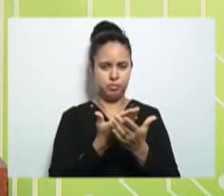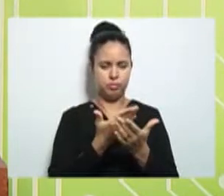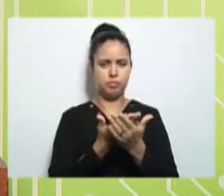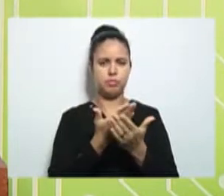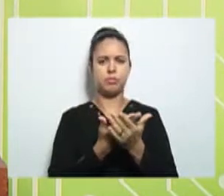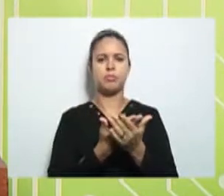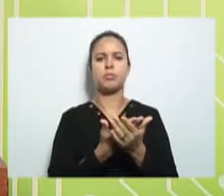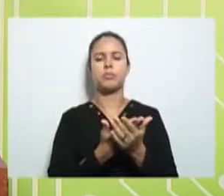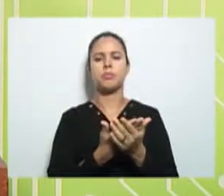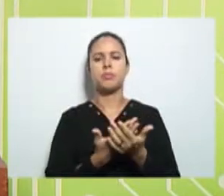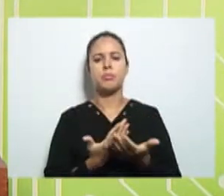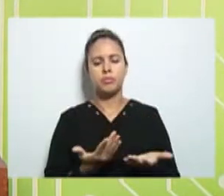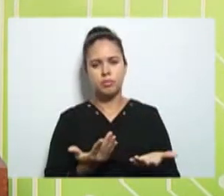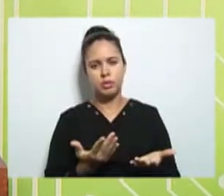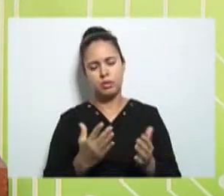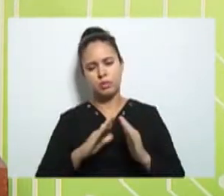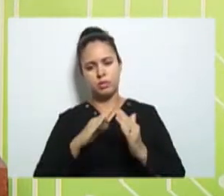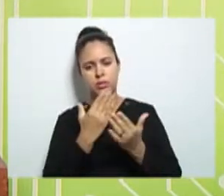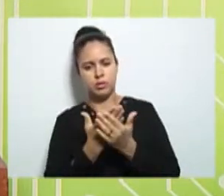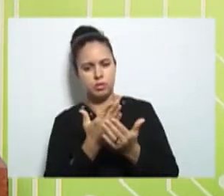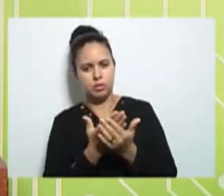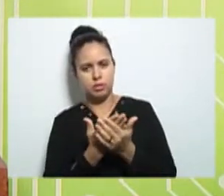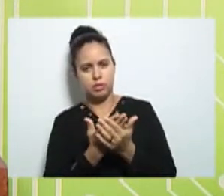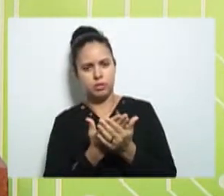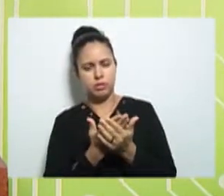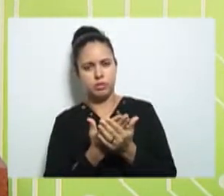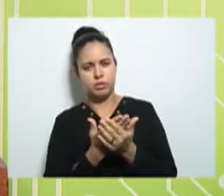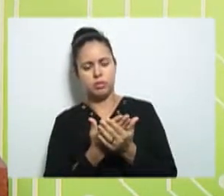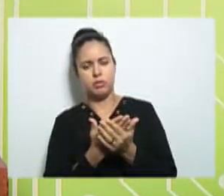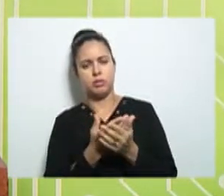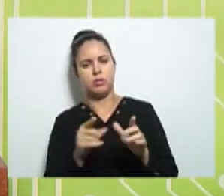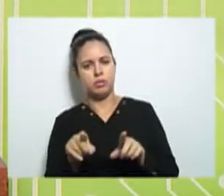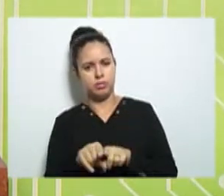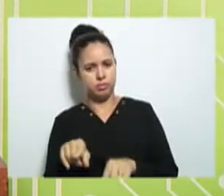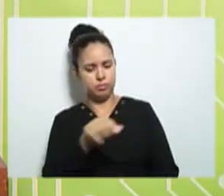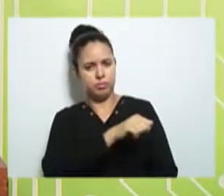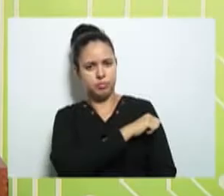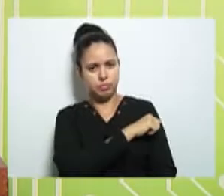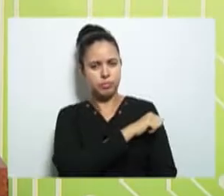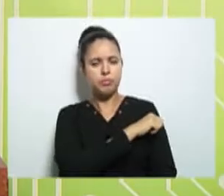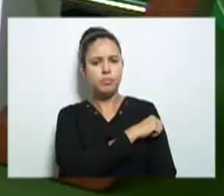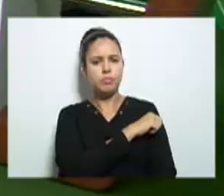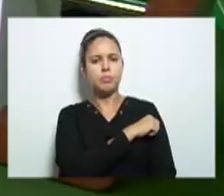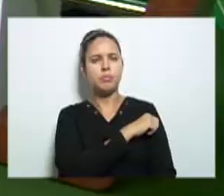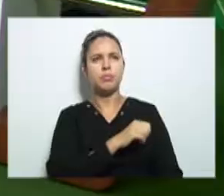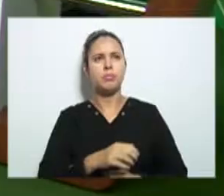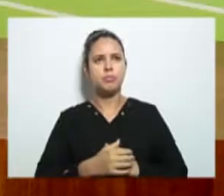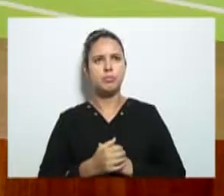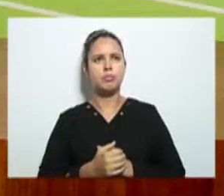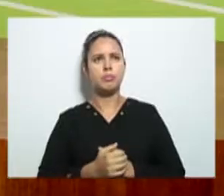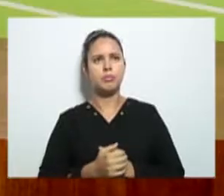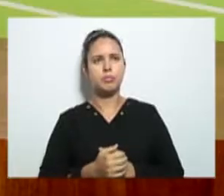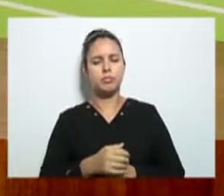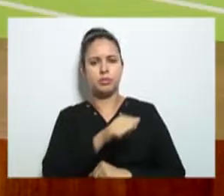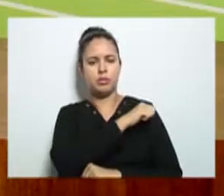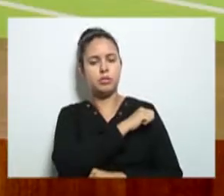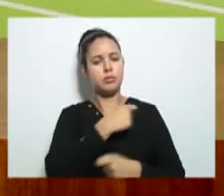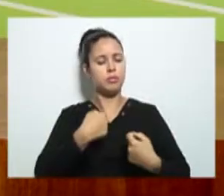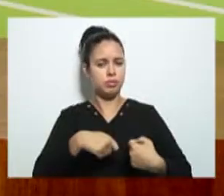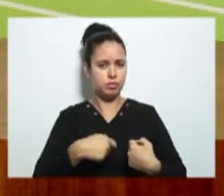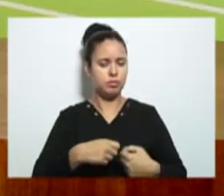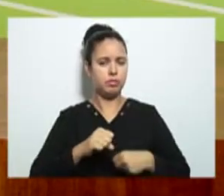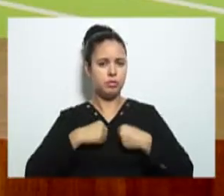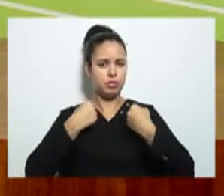Ah, mas no ensino tradicional também depende muito do aluno. É? Exatamente, o aluno precisa também correr um pouquinho atrás